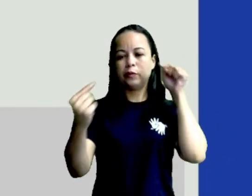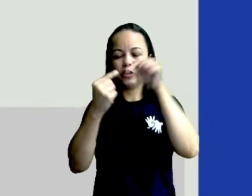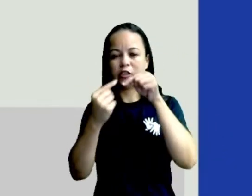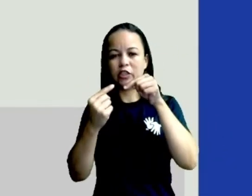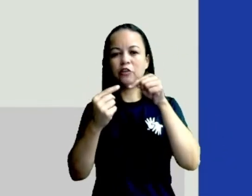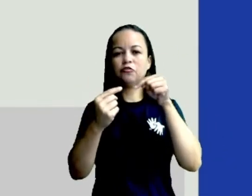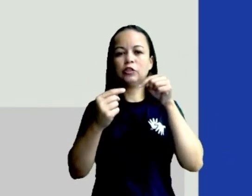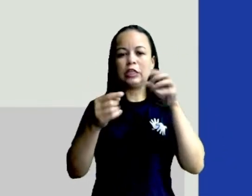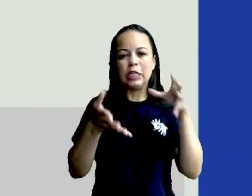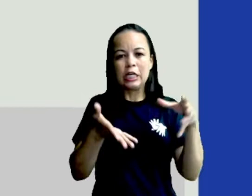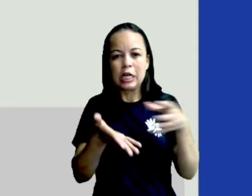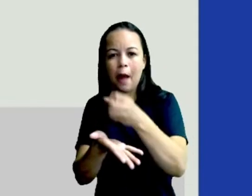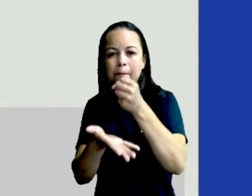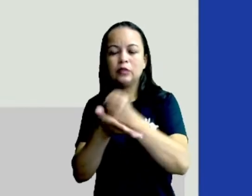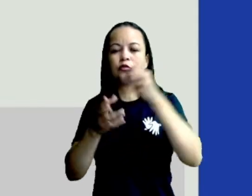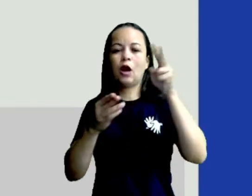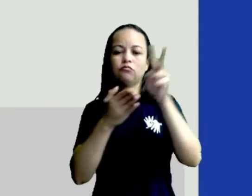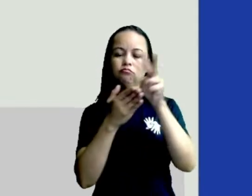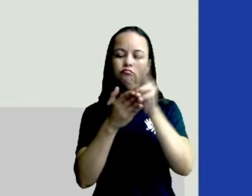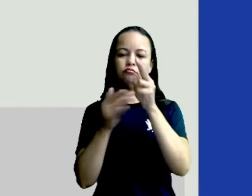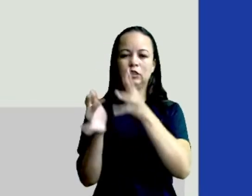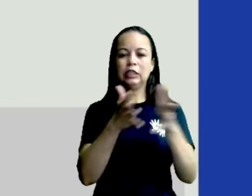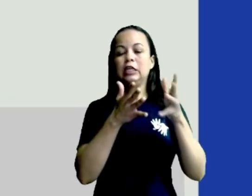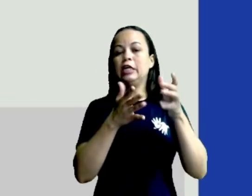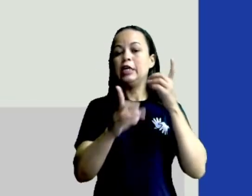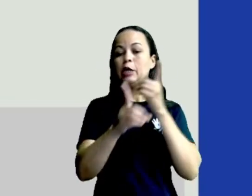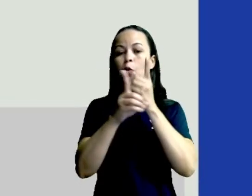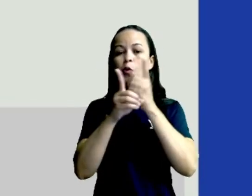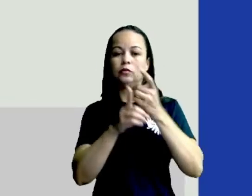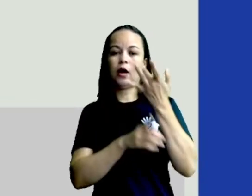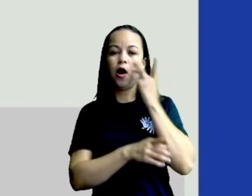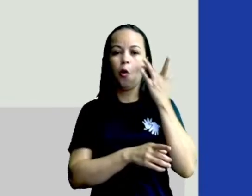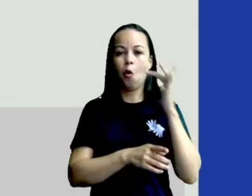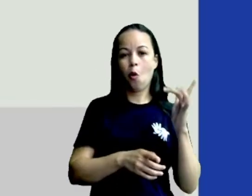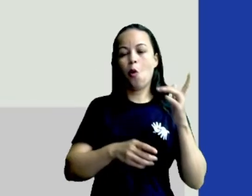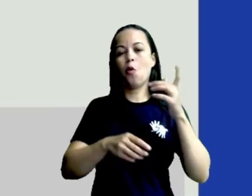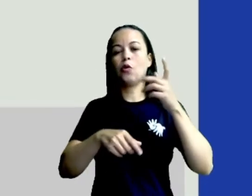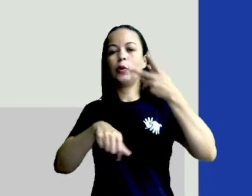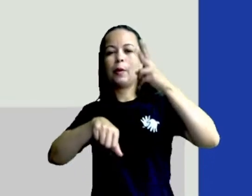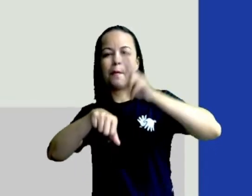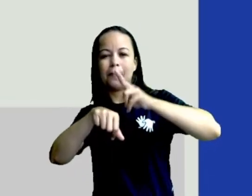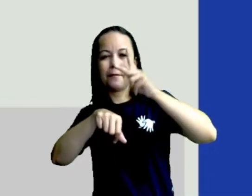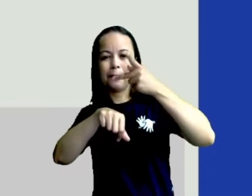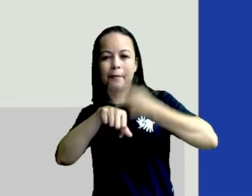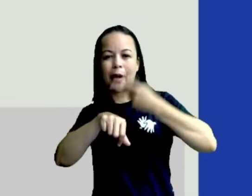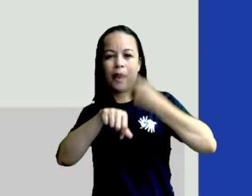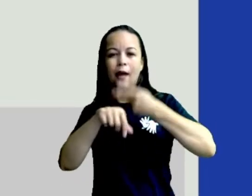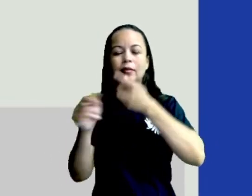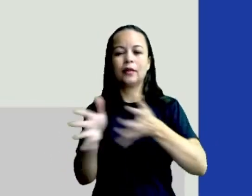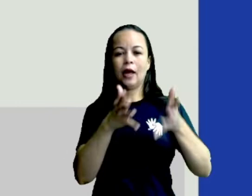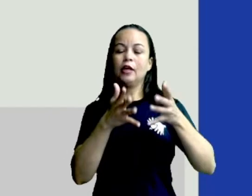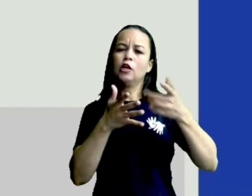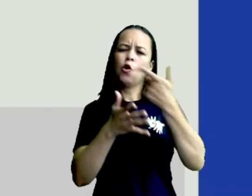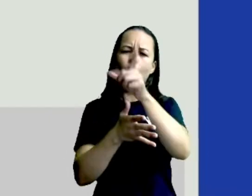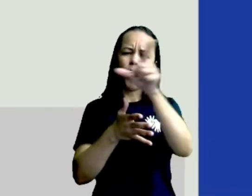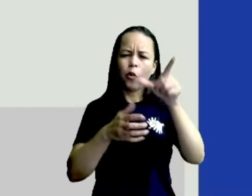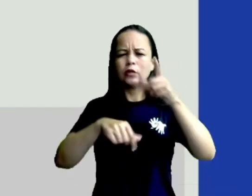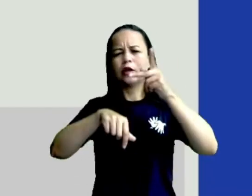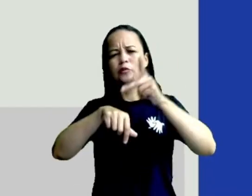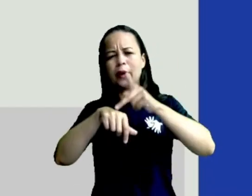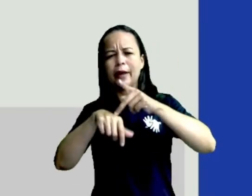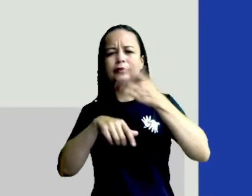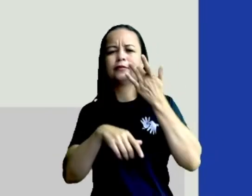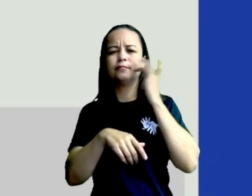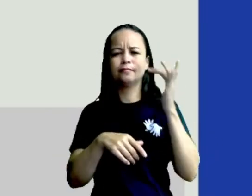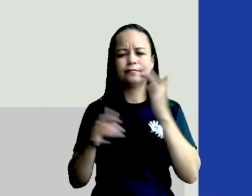encontrar ouro, prata e outras pedras preciosas. Seus integrantes receberam o